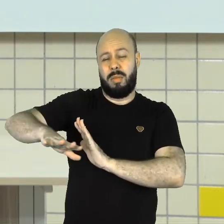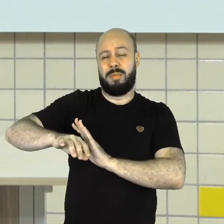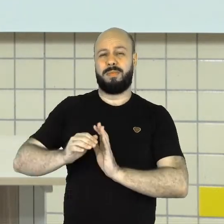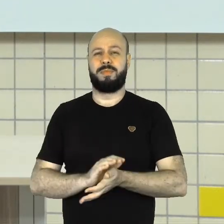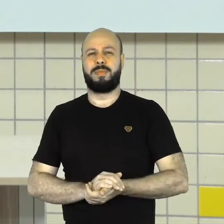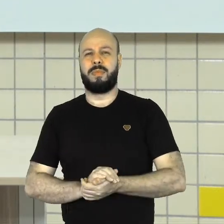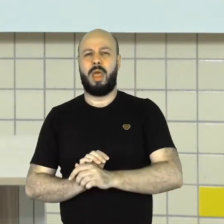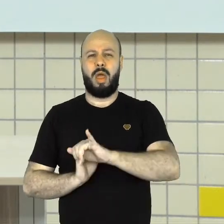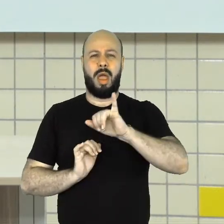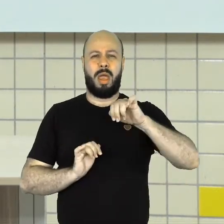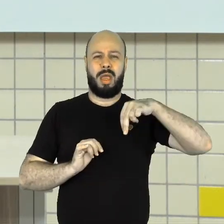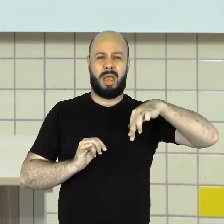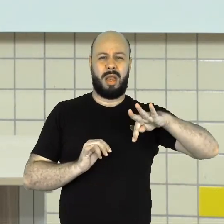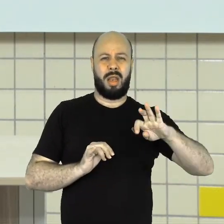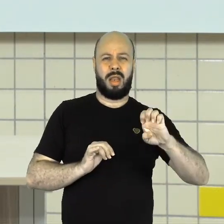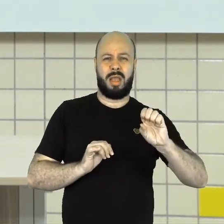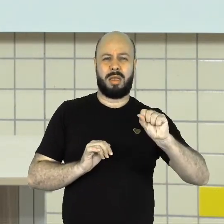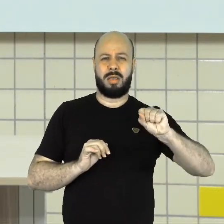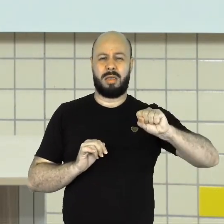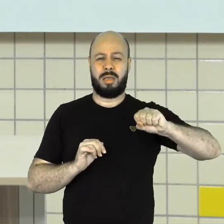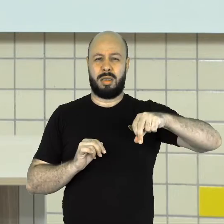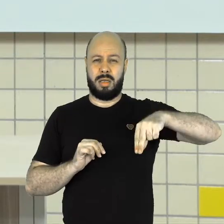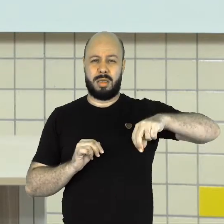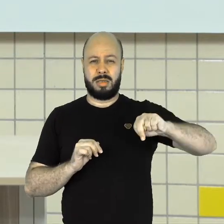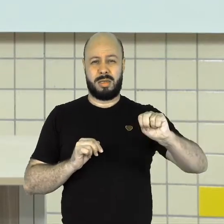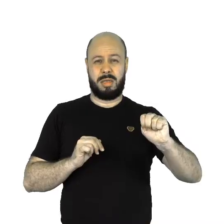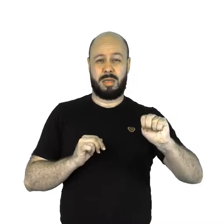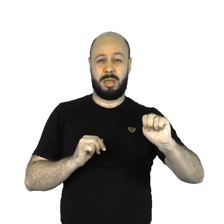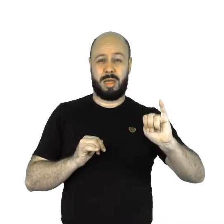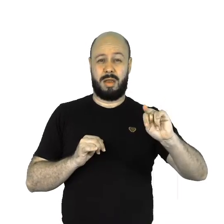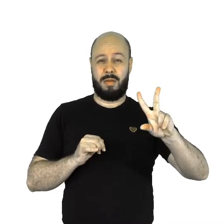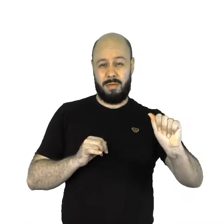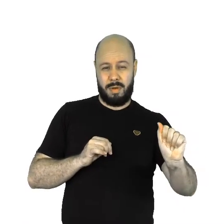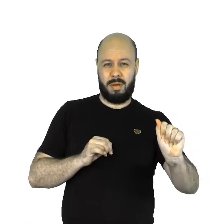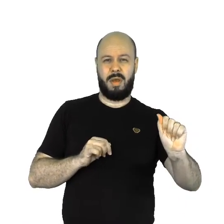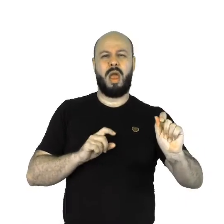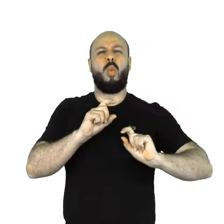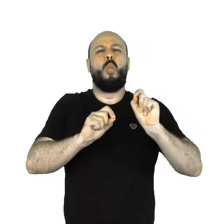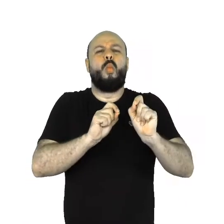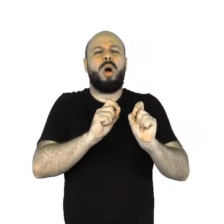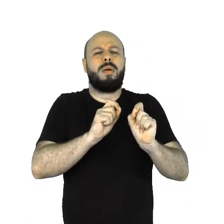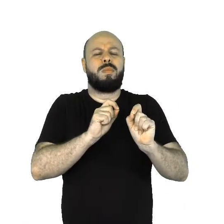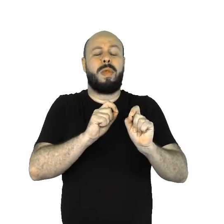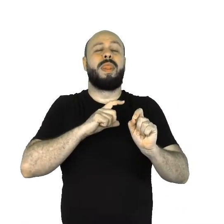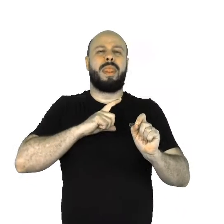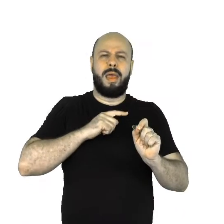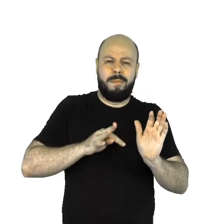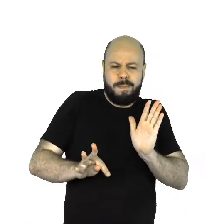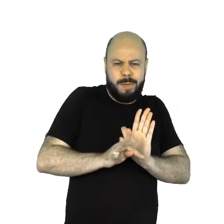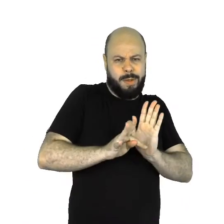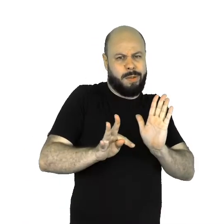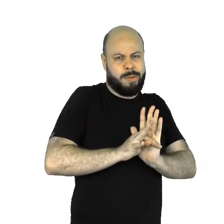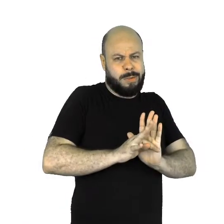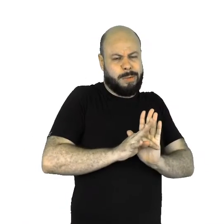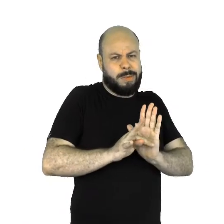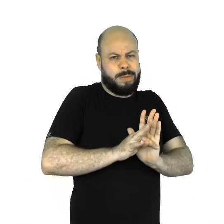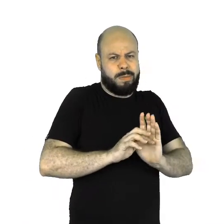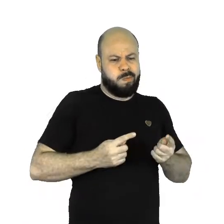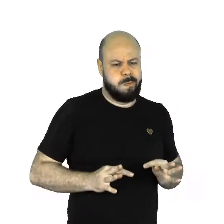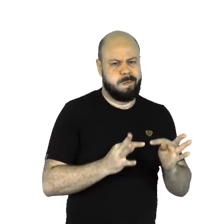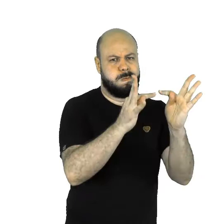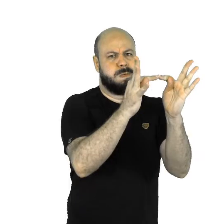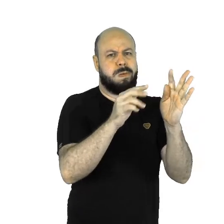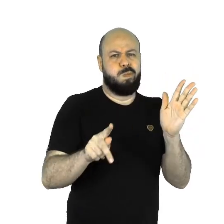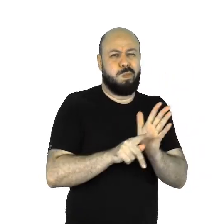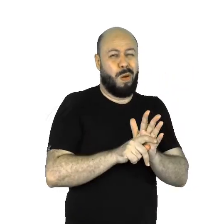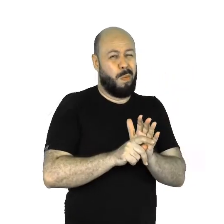agricultura intensiva. Olha só, a agricultura intensiva, ela é intensa. Ela tem muita tecnologia, tá? técnicas